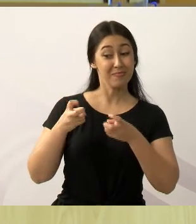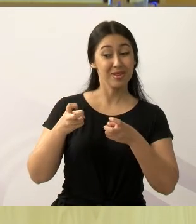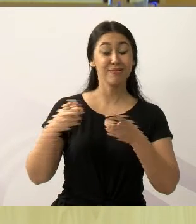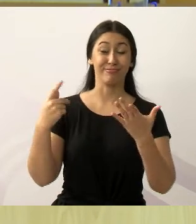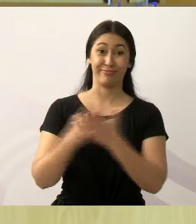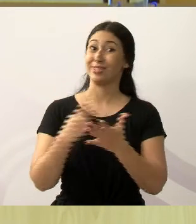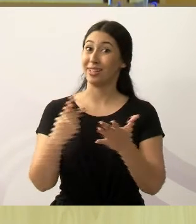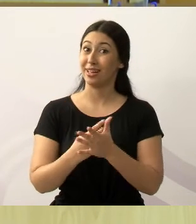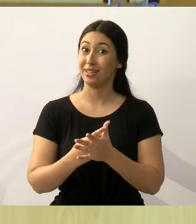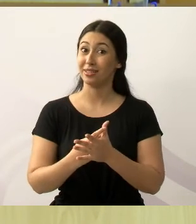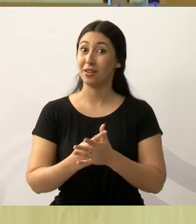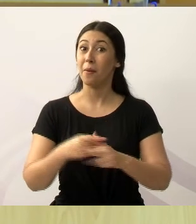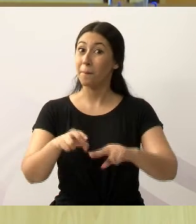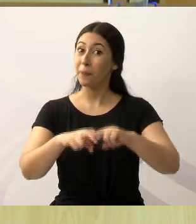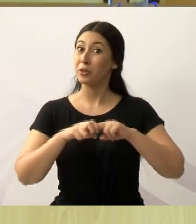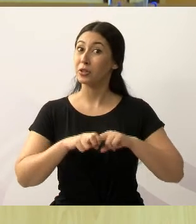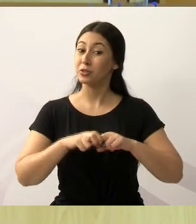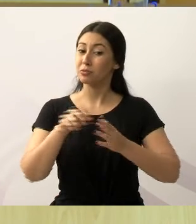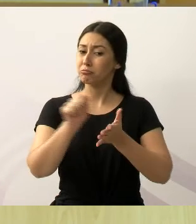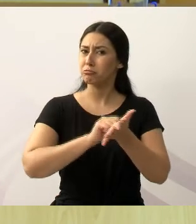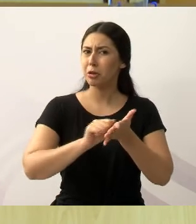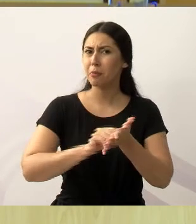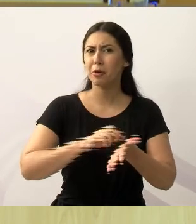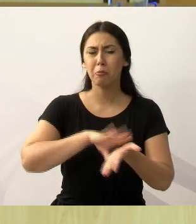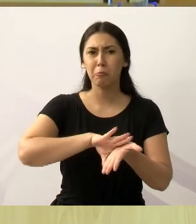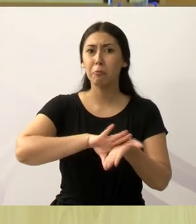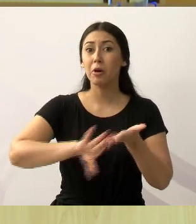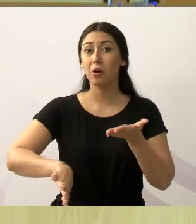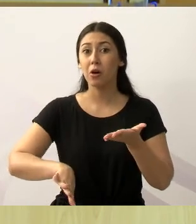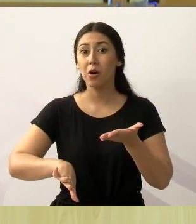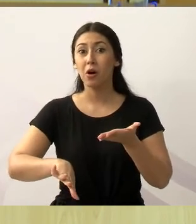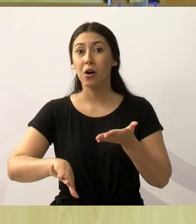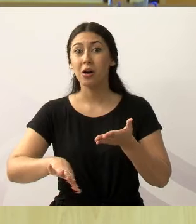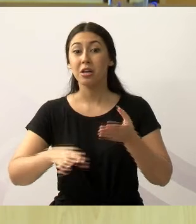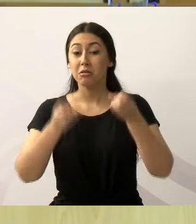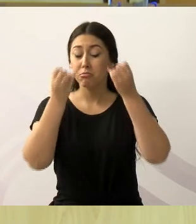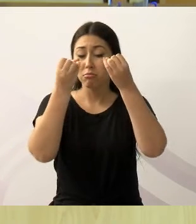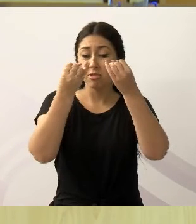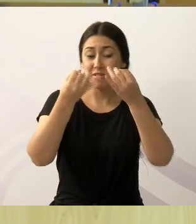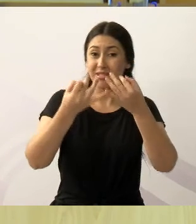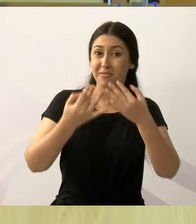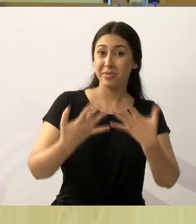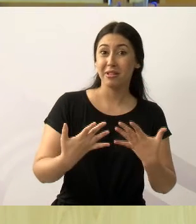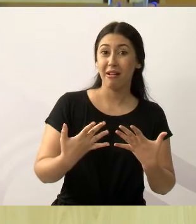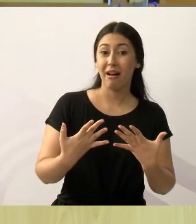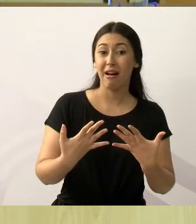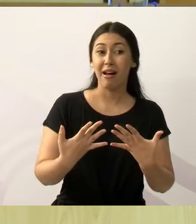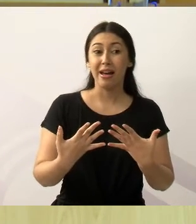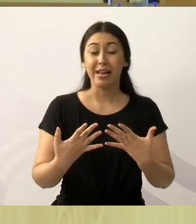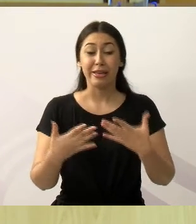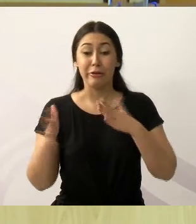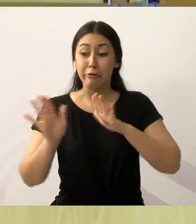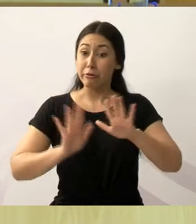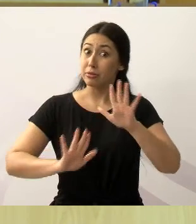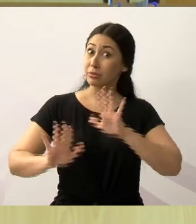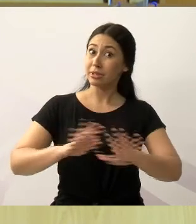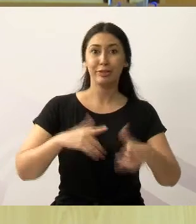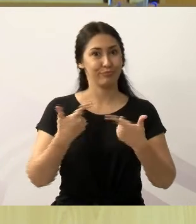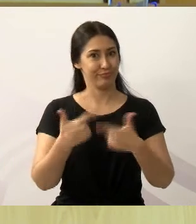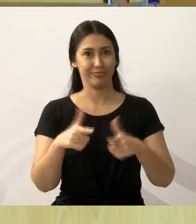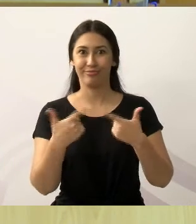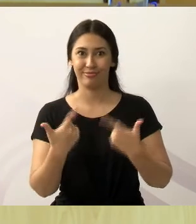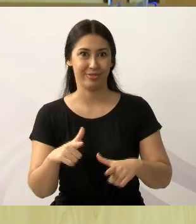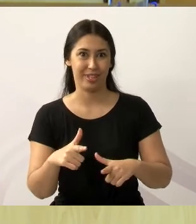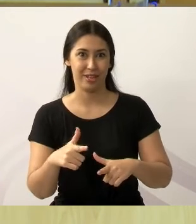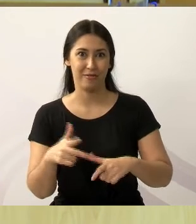apagar a infame postagem todavia limitando-se a explicar o episódio como um descuido de sua parte por